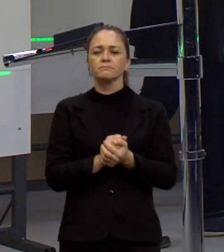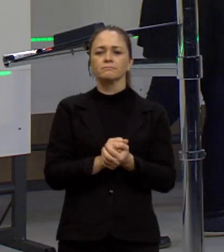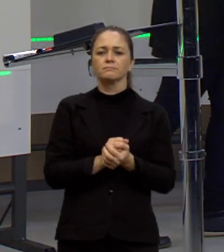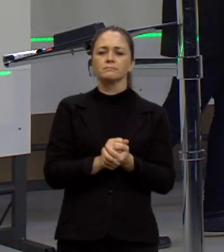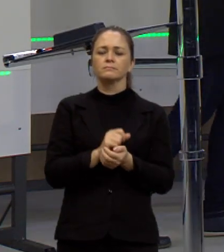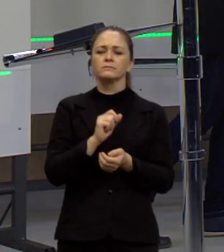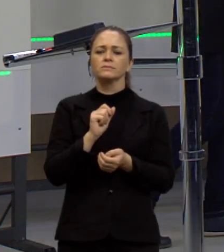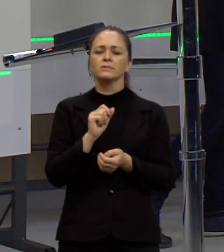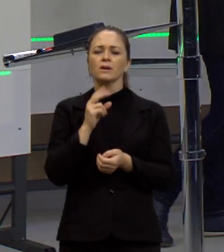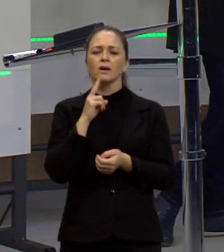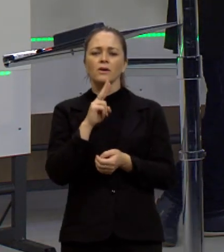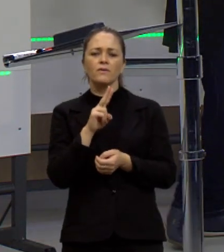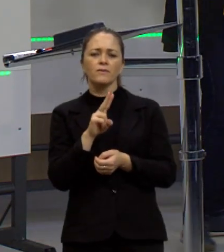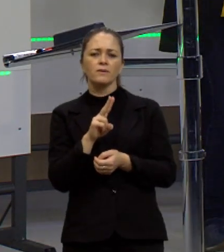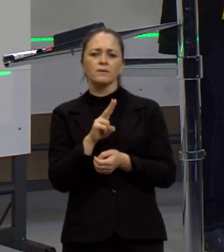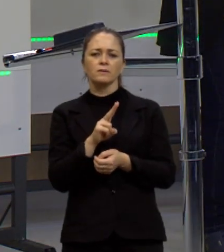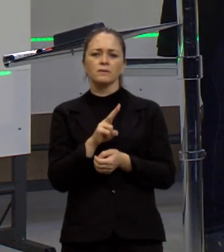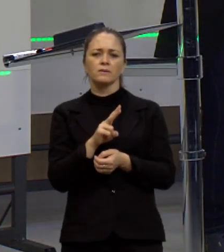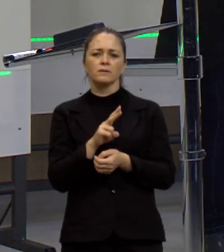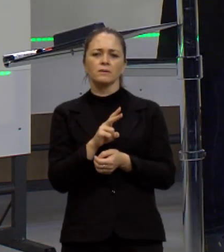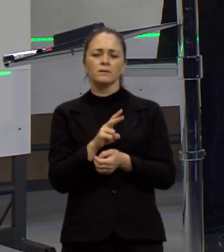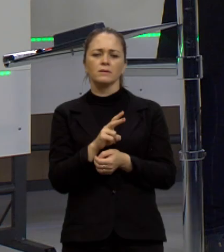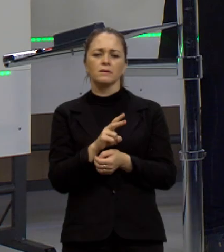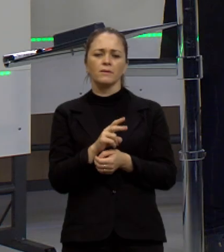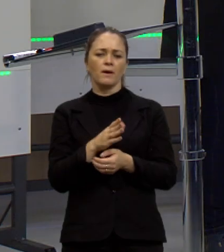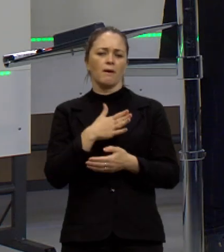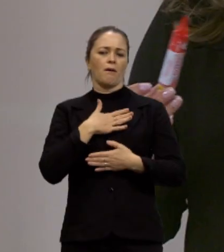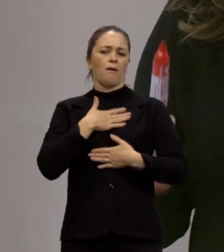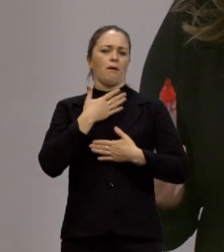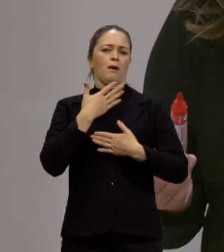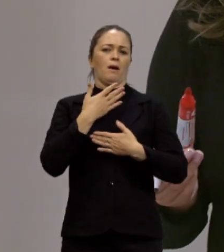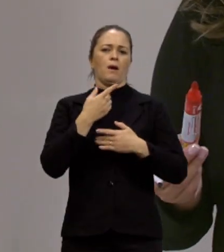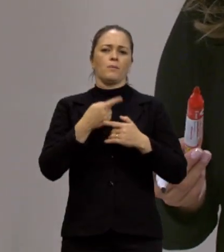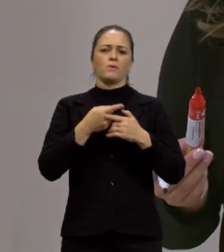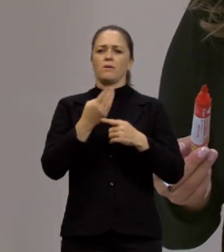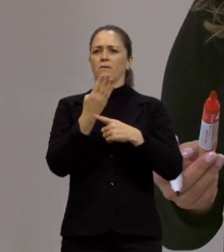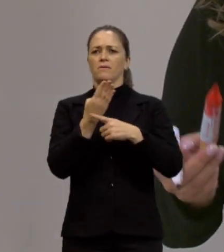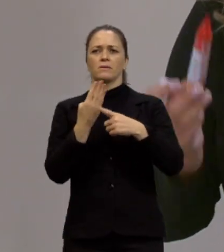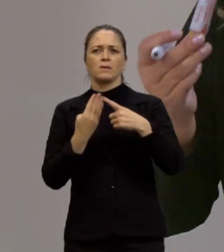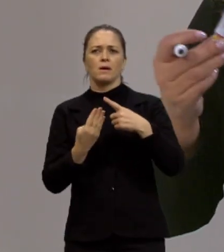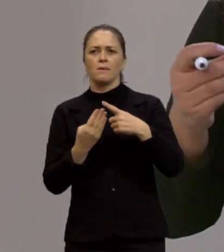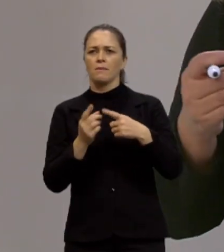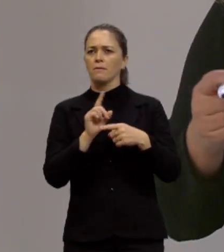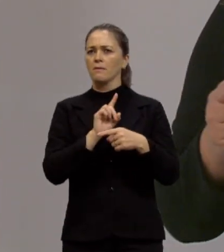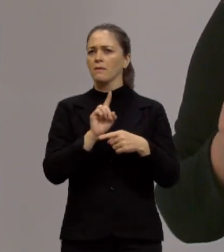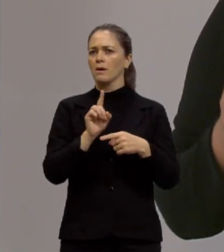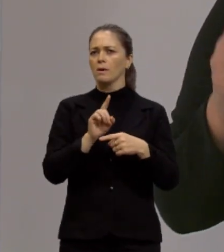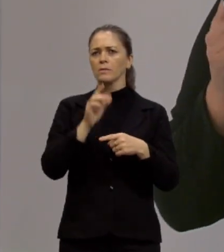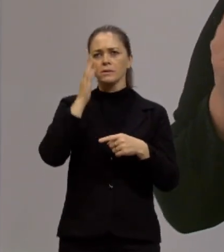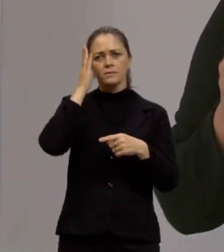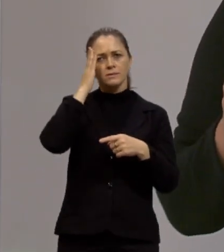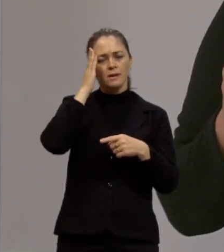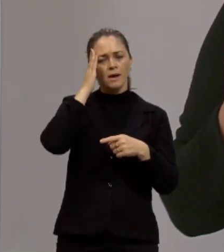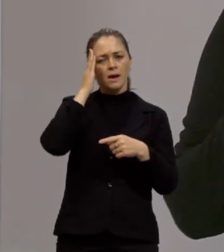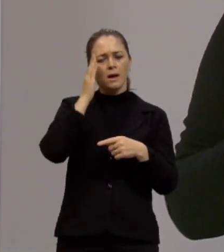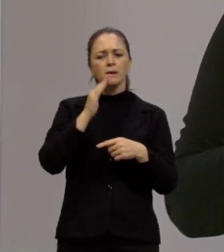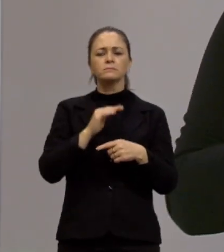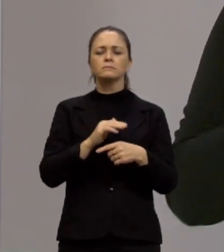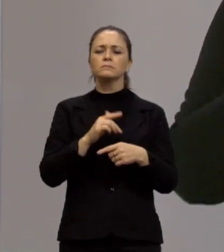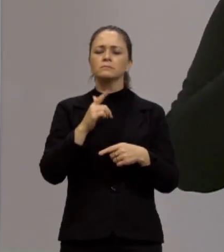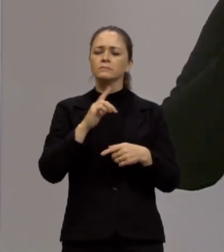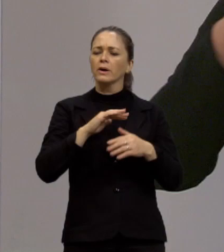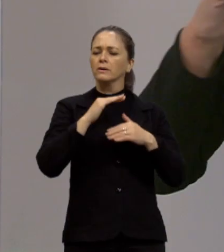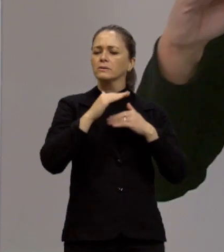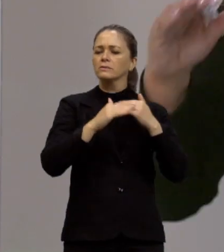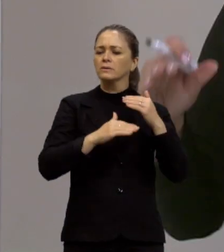sobre isso? Que nós não vamos ficar apavorados porque aparece uma fração. Porque a gente já sabe que a gente trabalha com frações